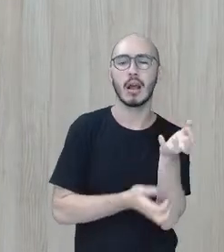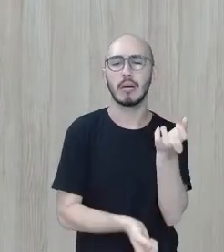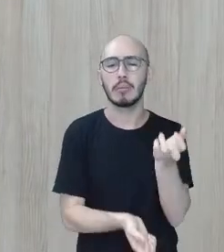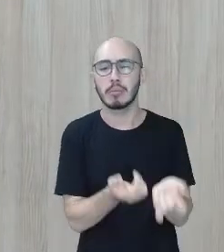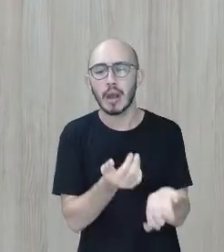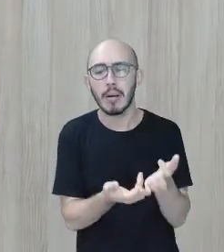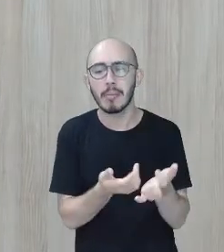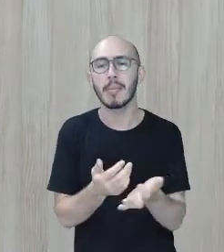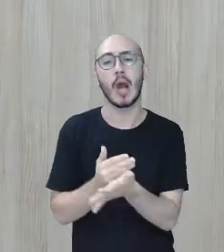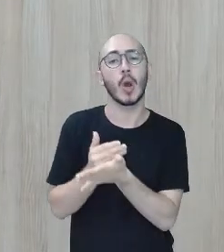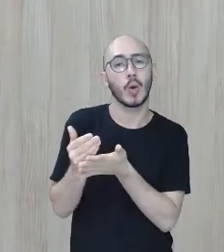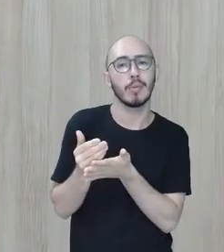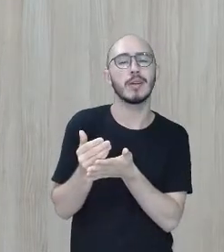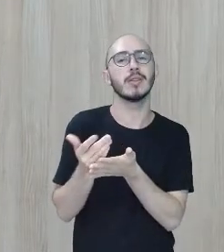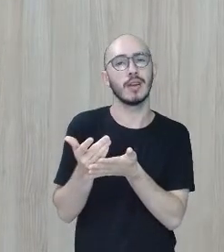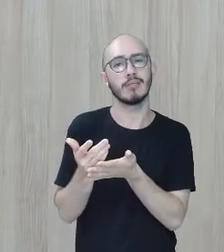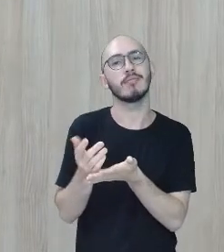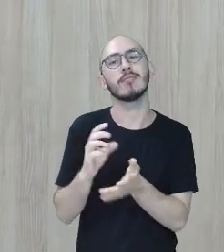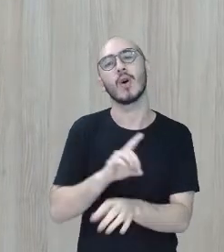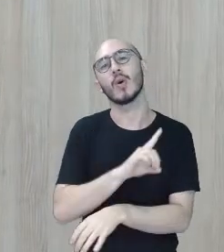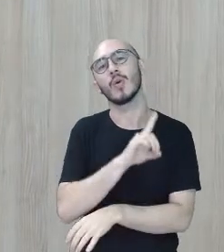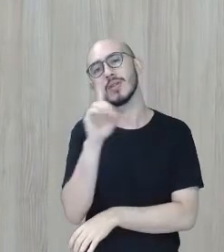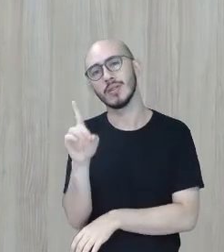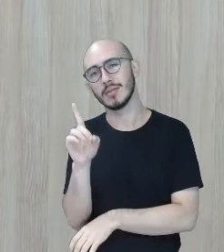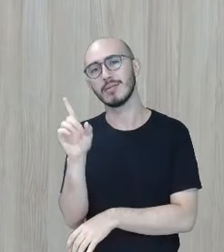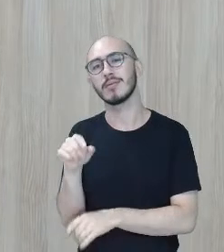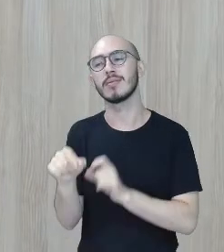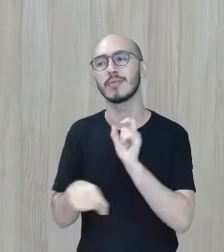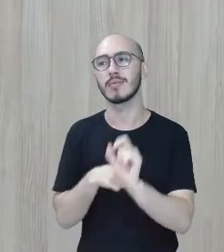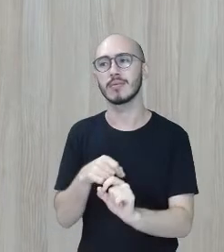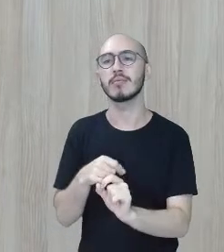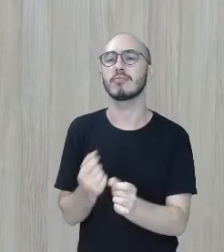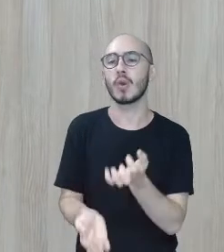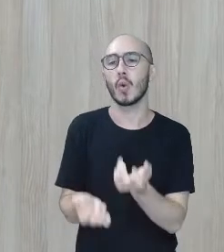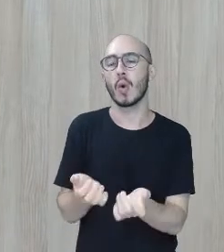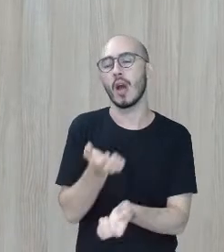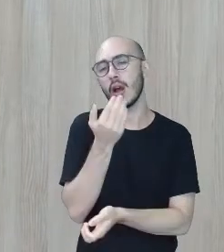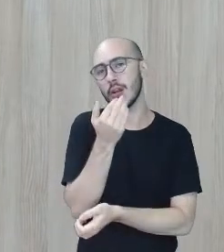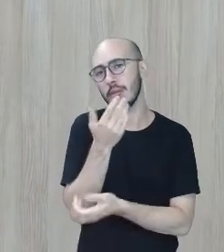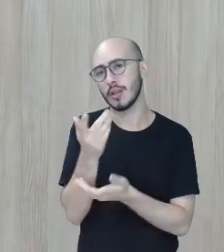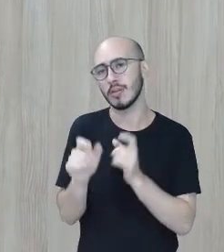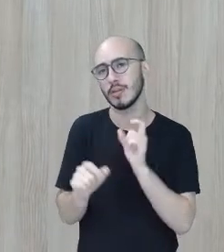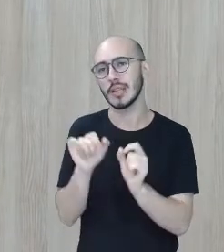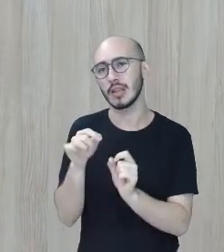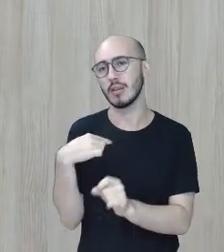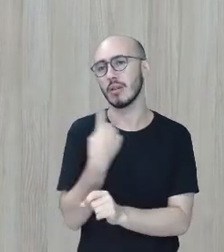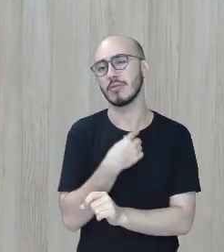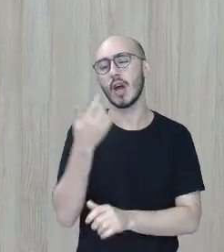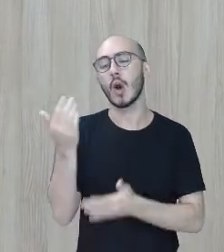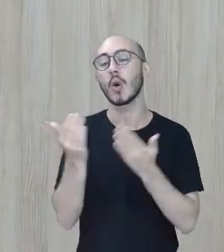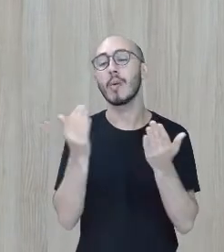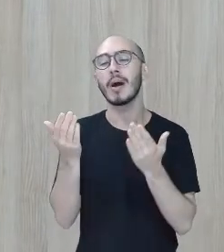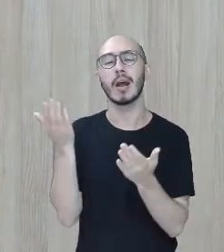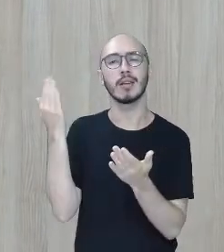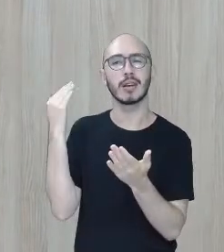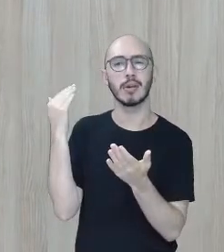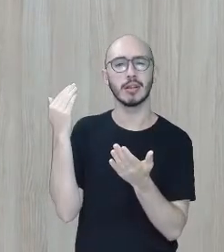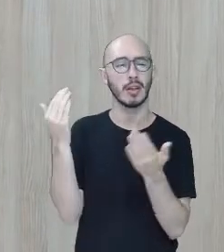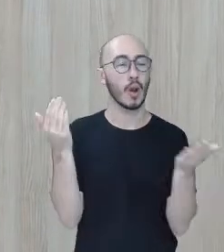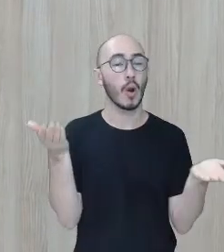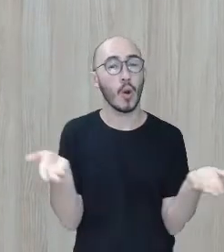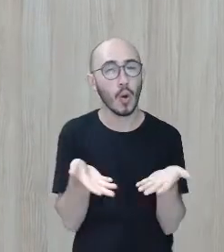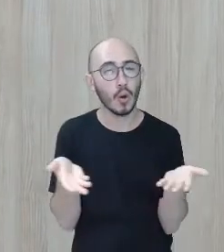primeiras atividades da nossa residência no cozimento dos alimentos. Então, se analisarmos antigamente para